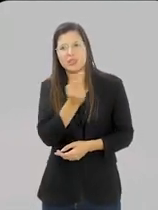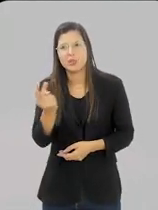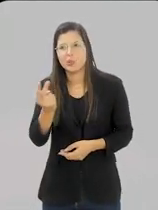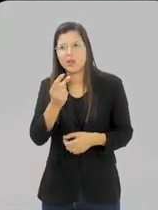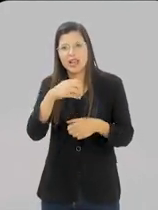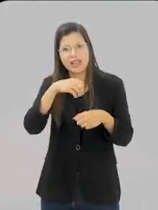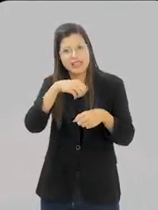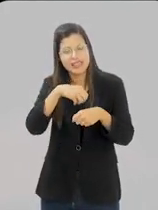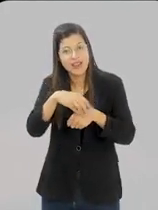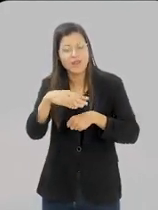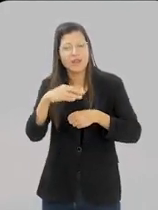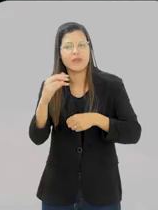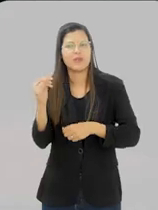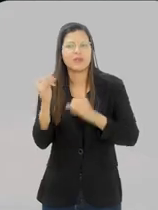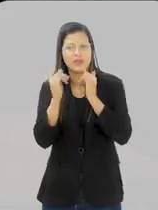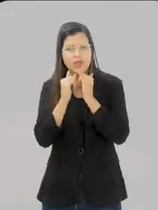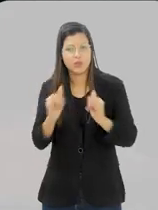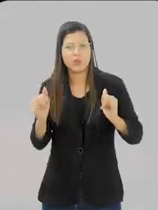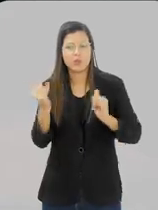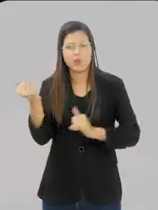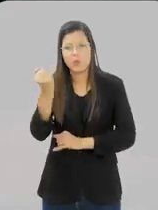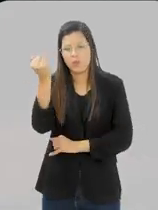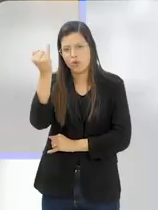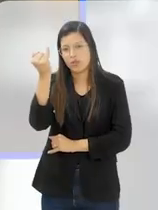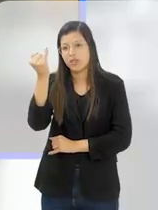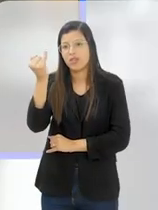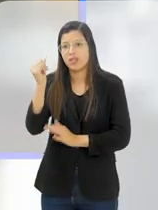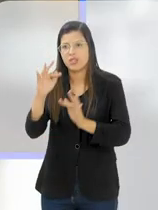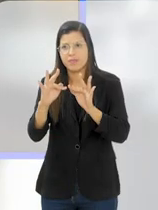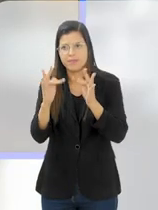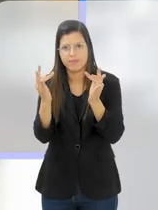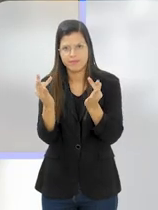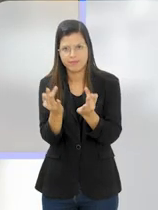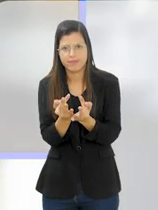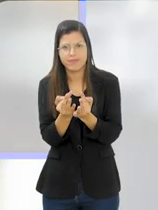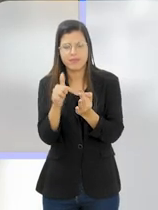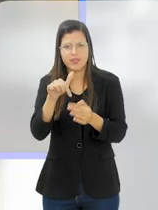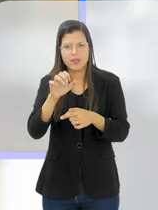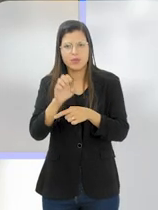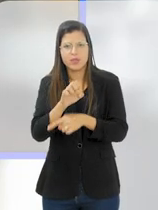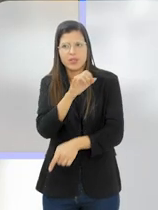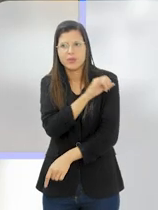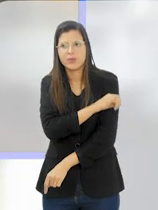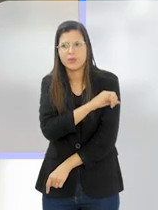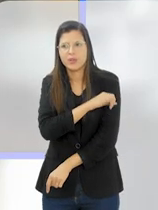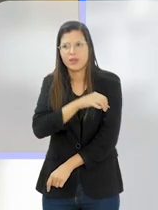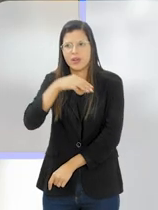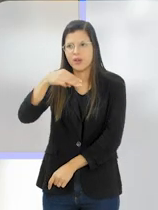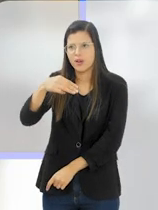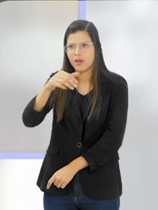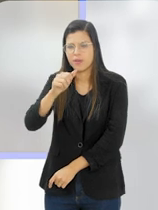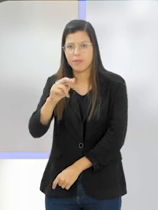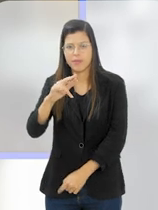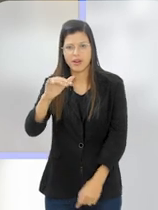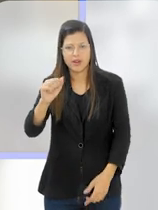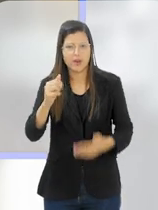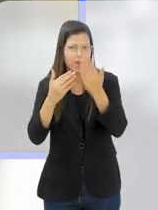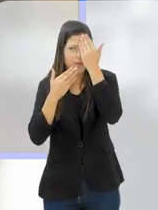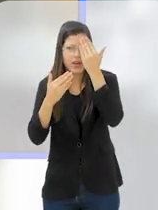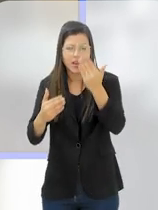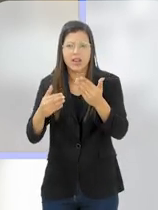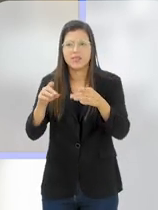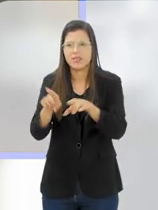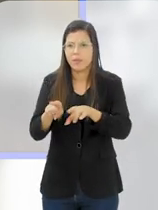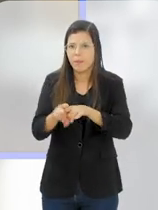essa mensagem tão importante, né, para as nossas famílias aqui no estado do Rio de Janeiro. Maria, muito obrigada.